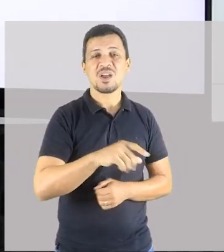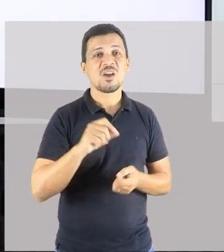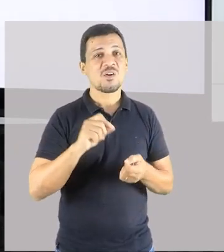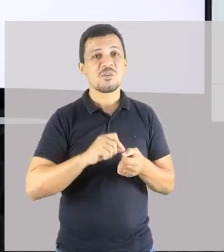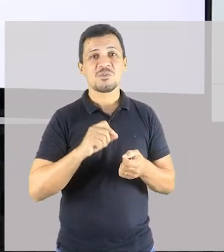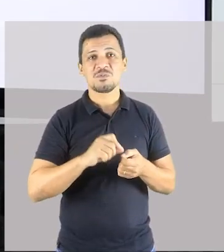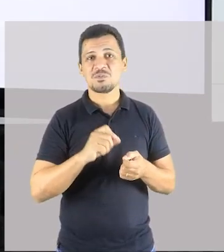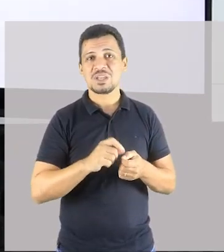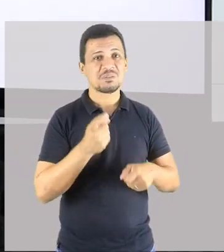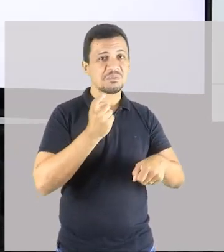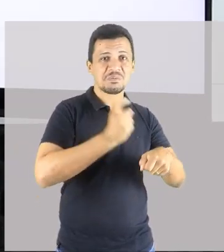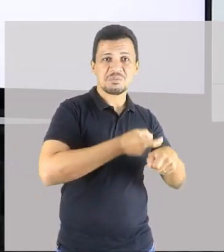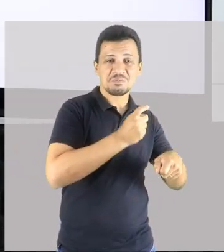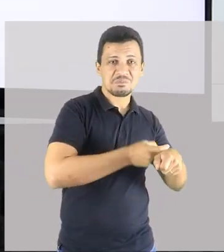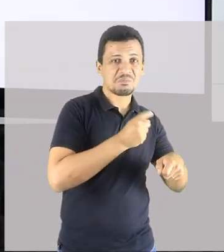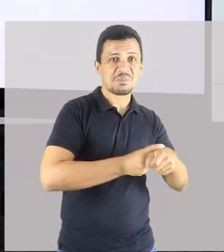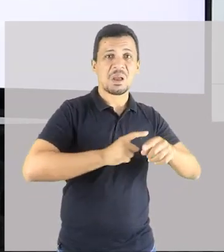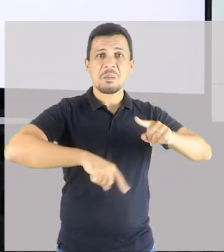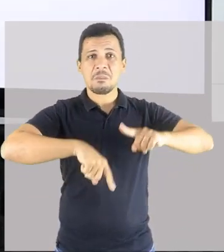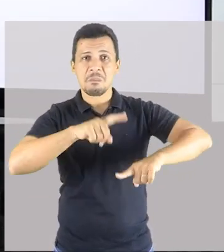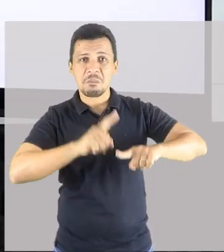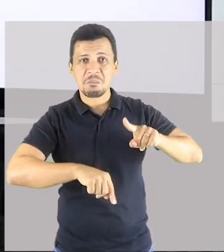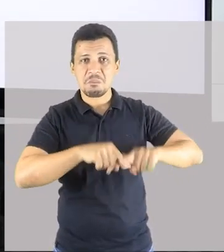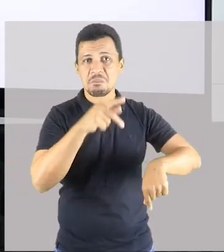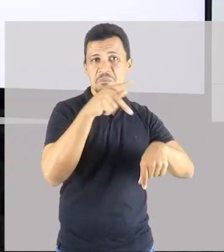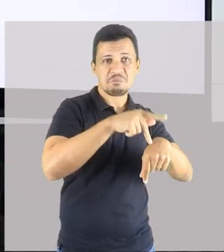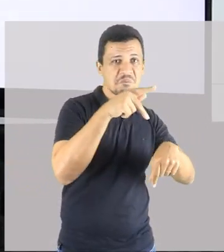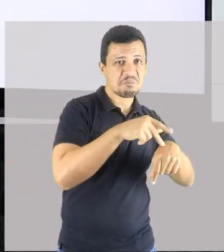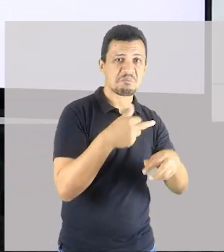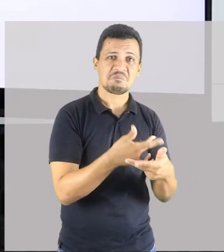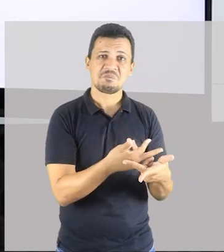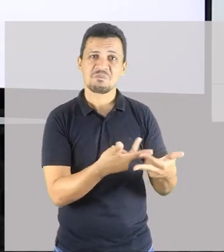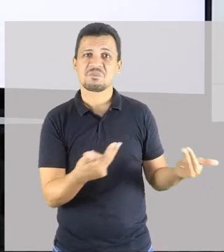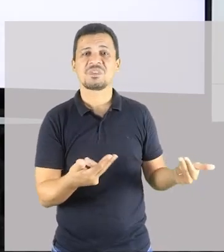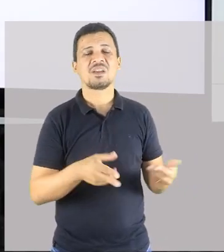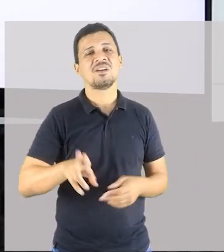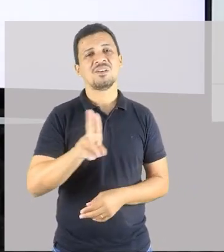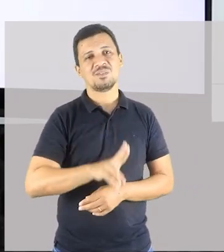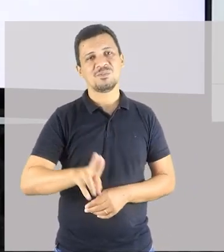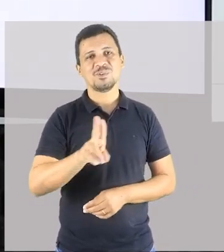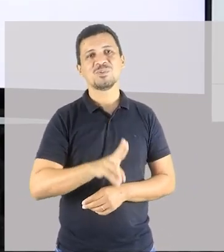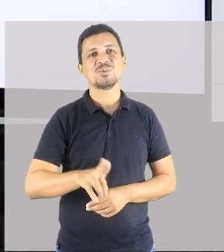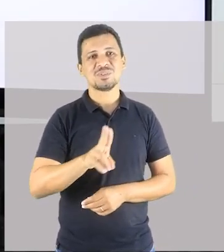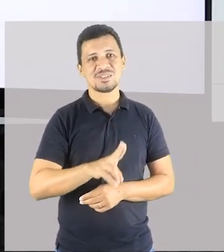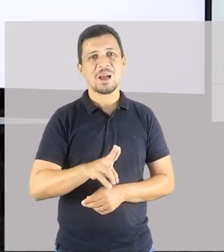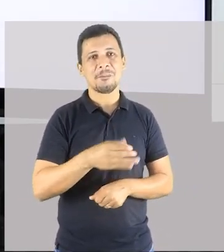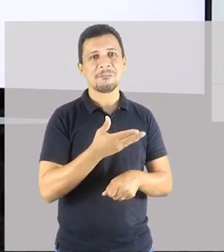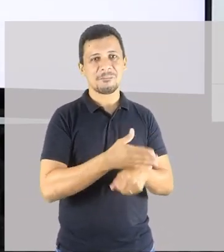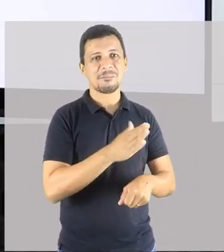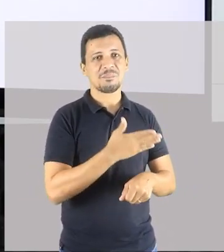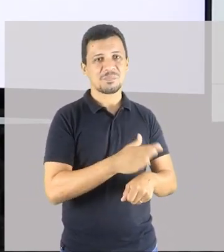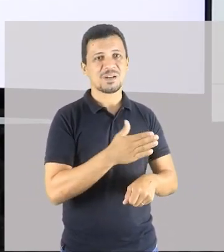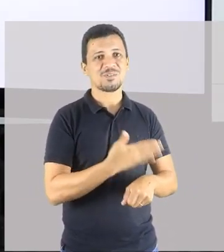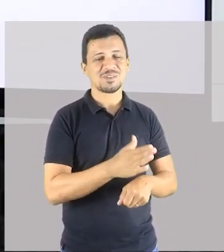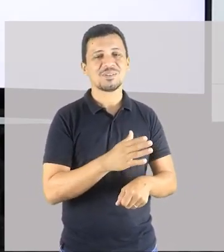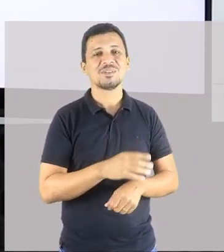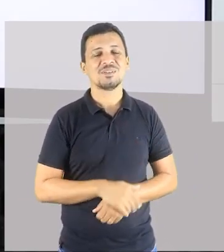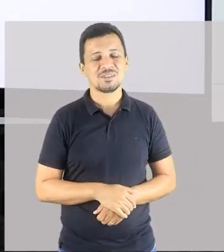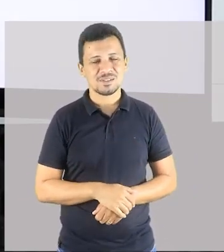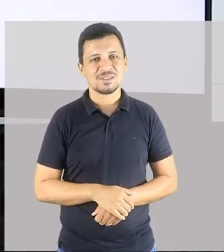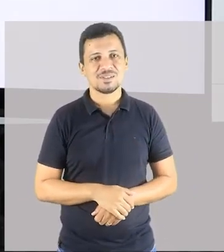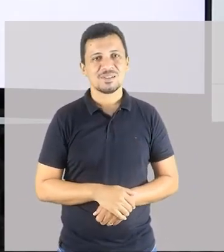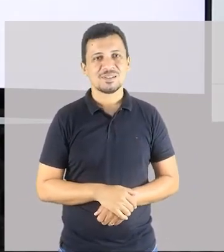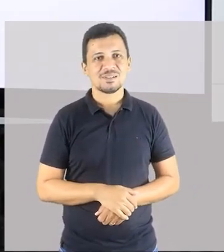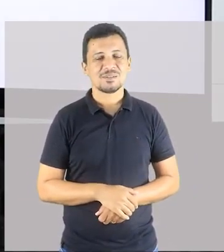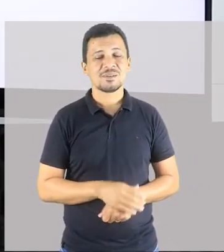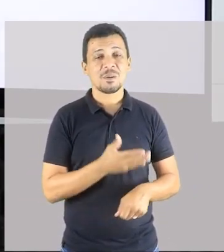com cimento ou até com outros materiais, tá, que vão ser utilizados para essa prática, que a gente denomina de